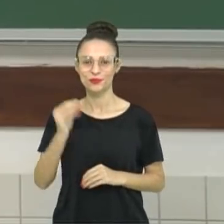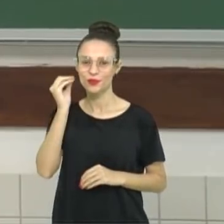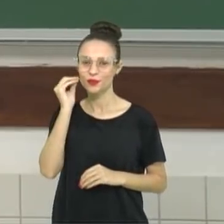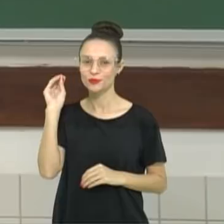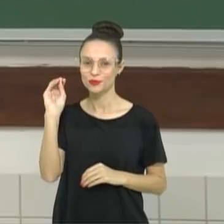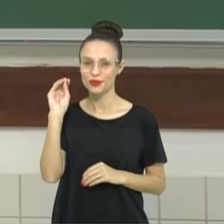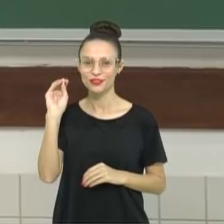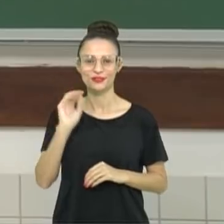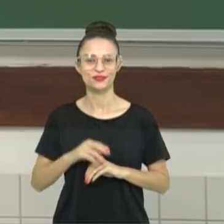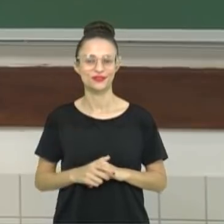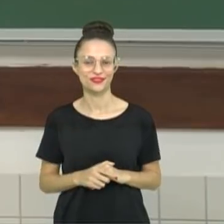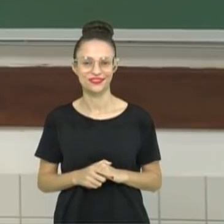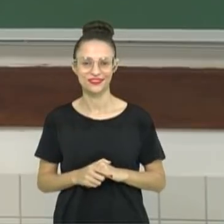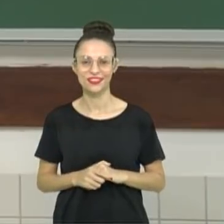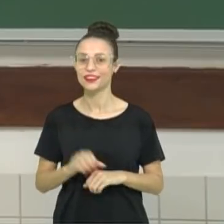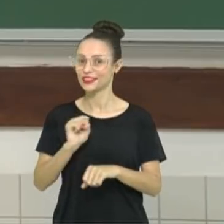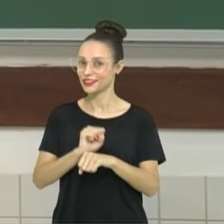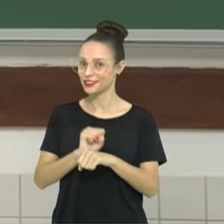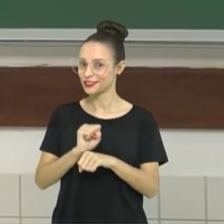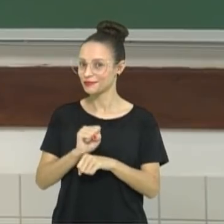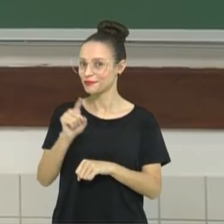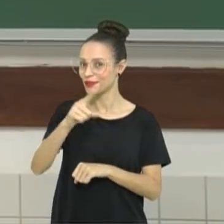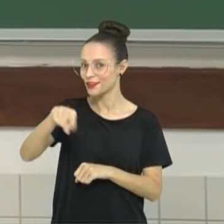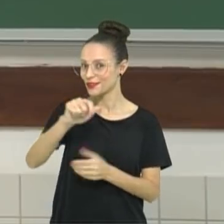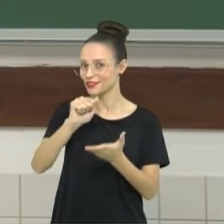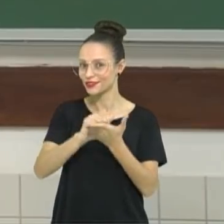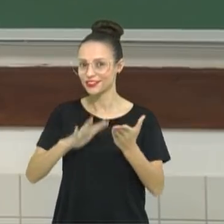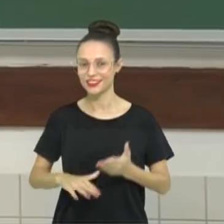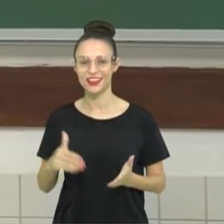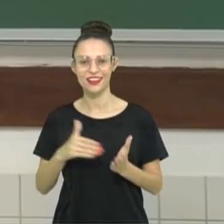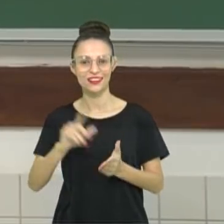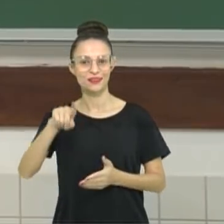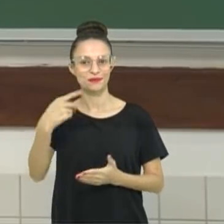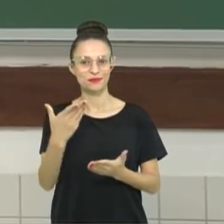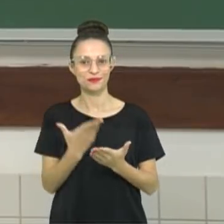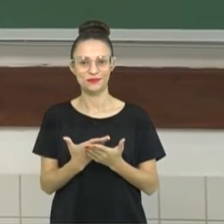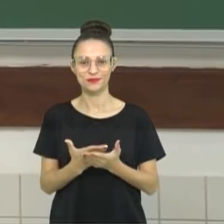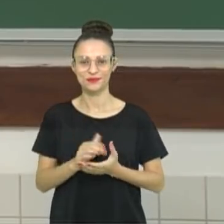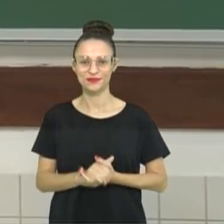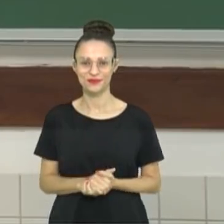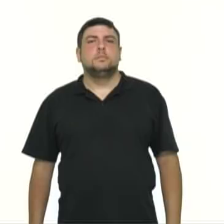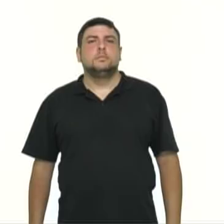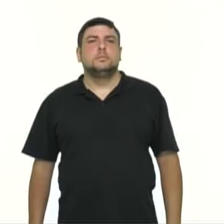Um beijo da prof. Estou esperando a sua produção. Até a próxima aula.